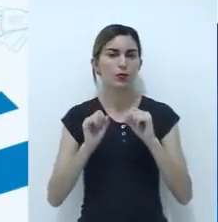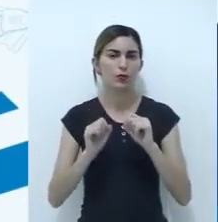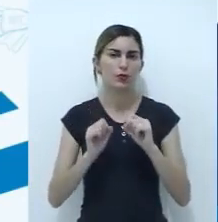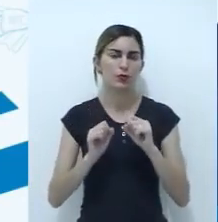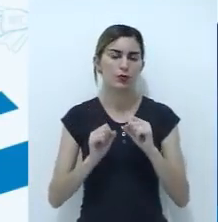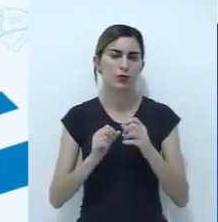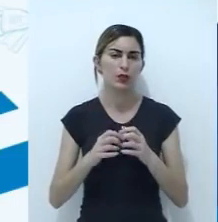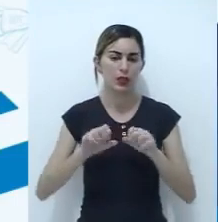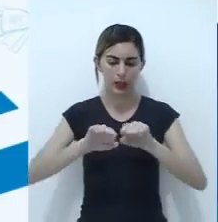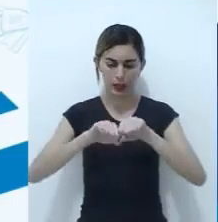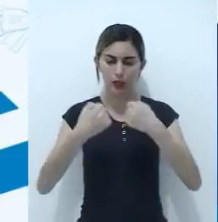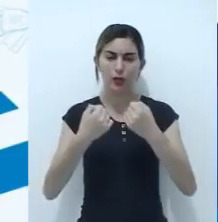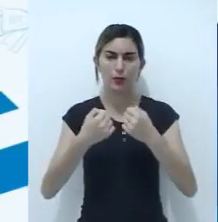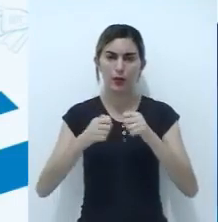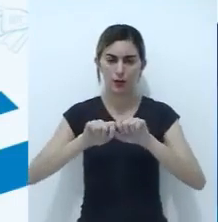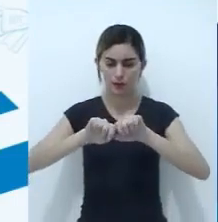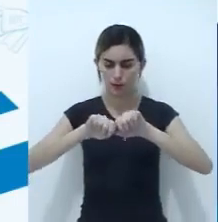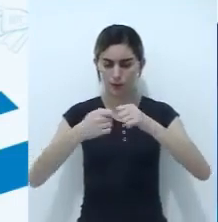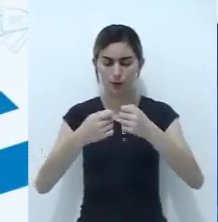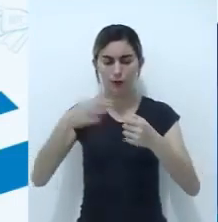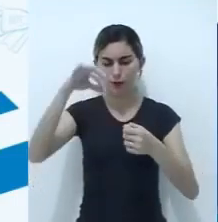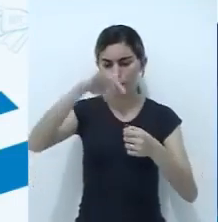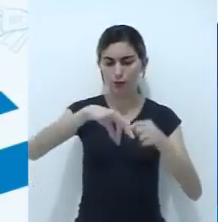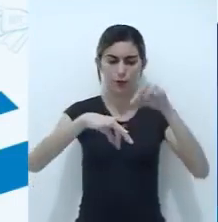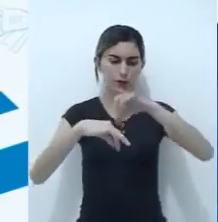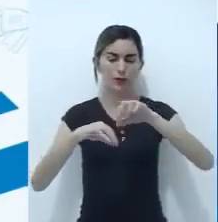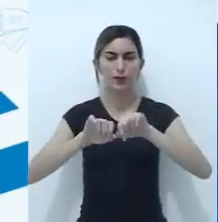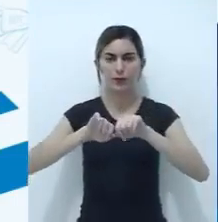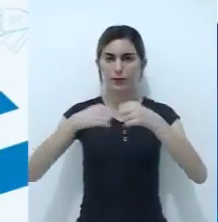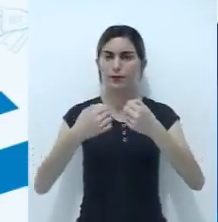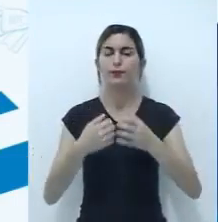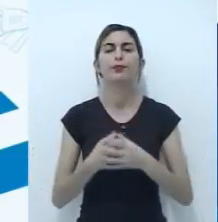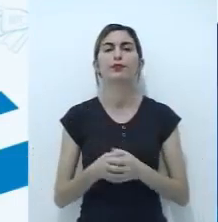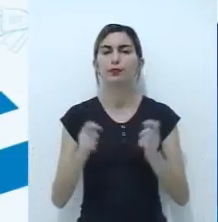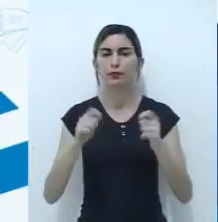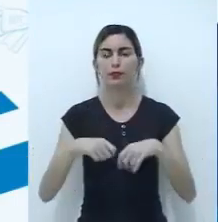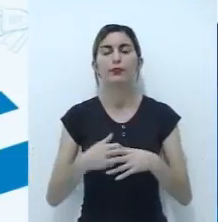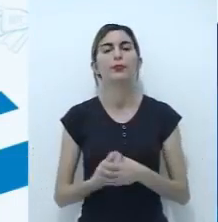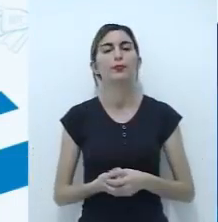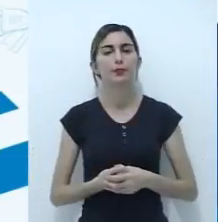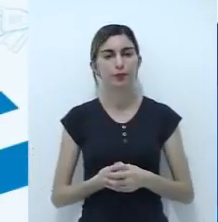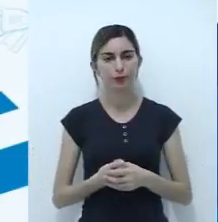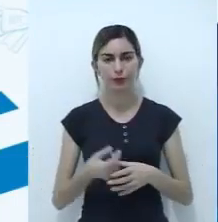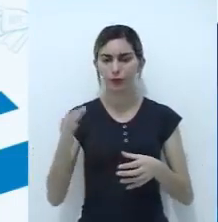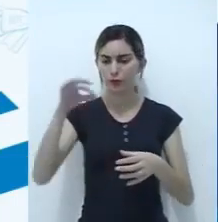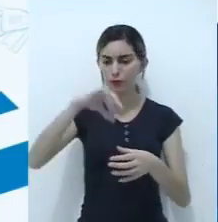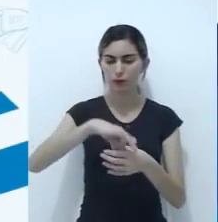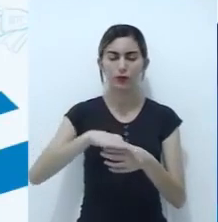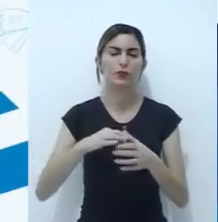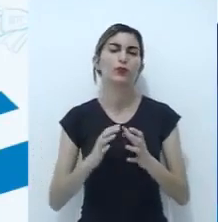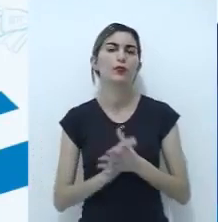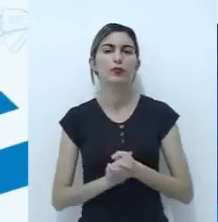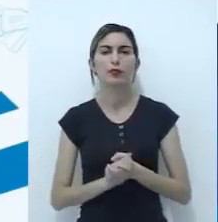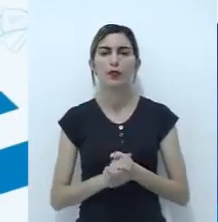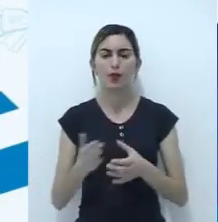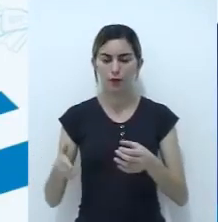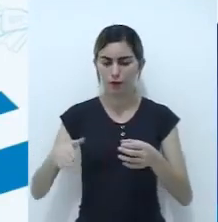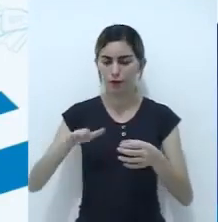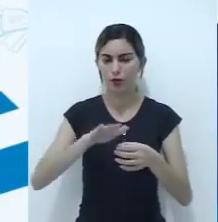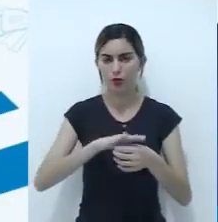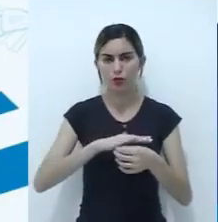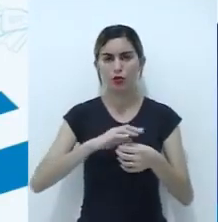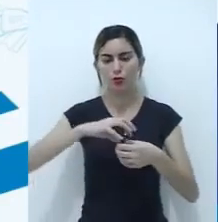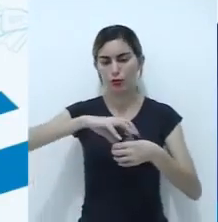posso quebrar ela em duas partes e colocar aqui dentro. Coloquei aqui dentro,